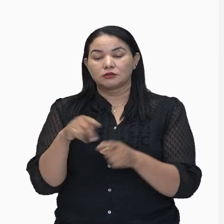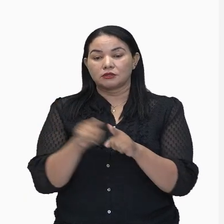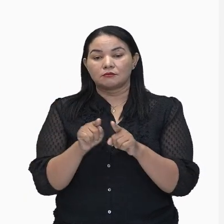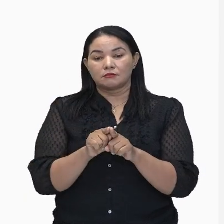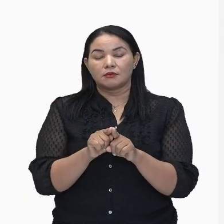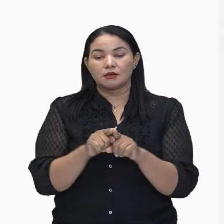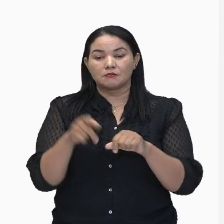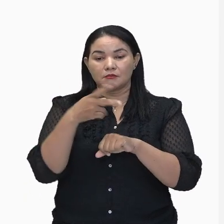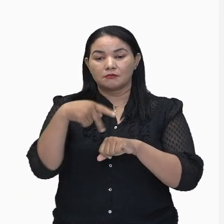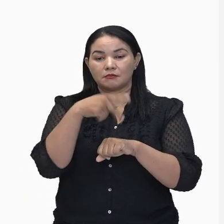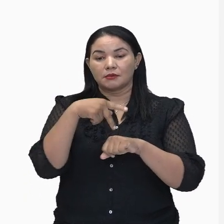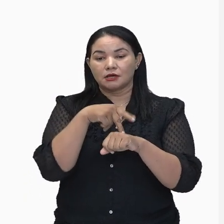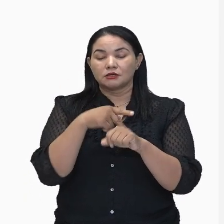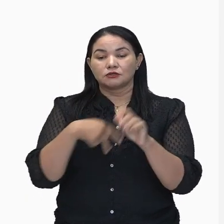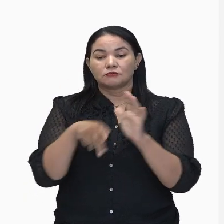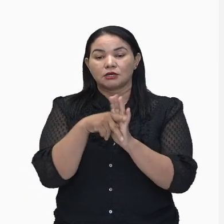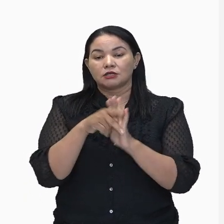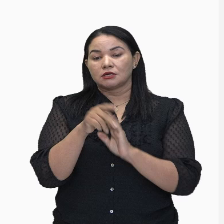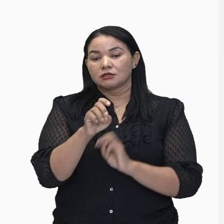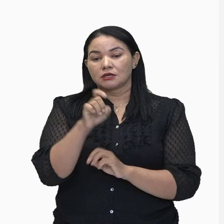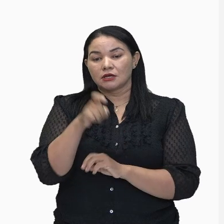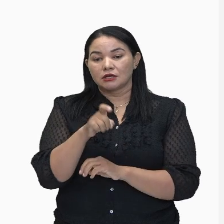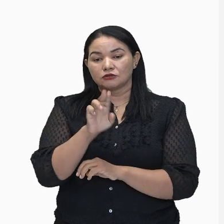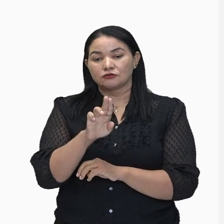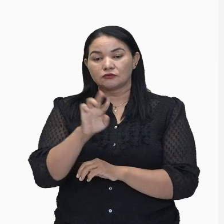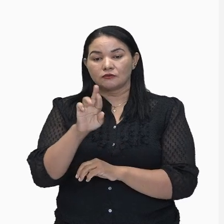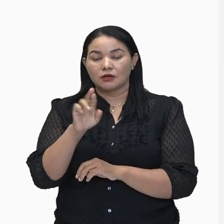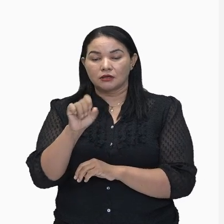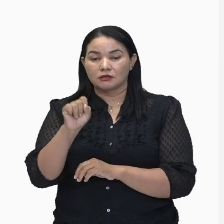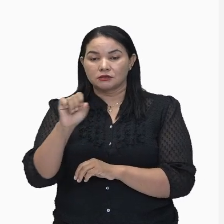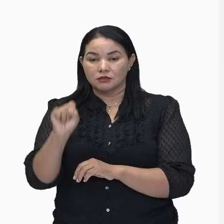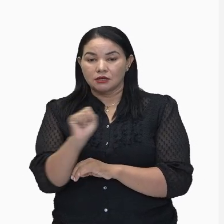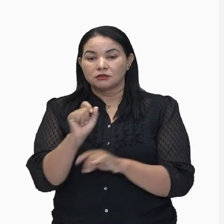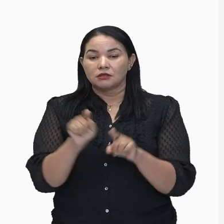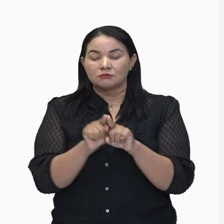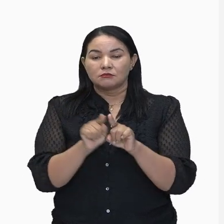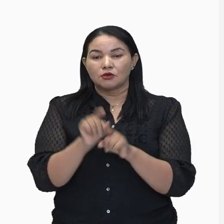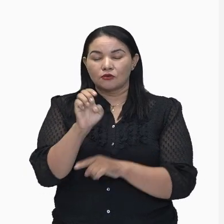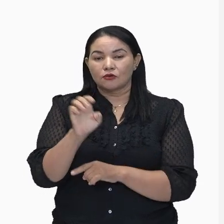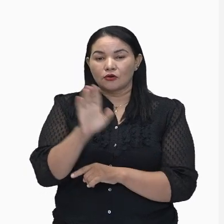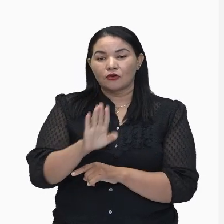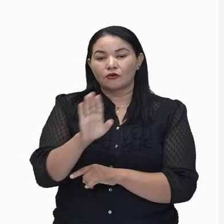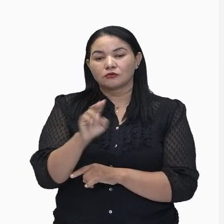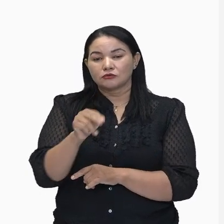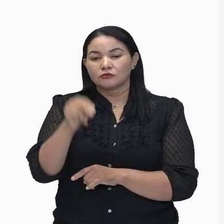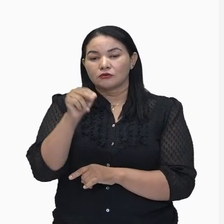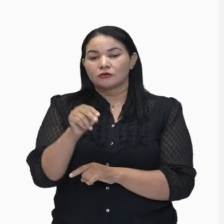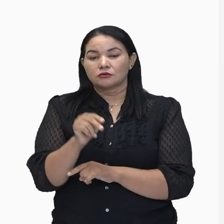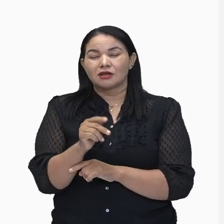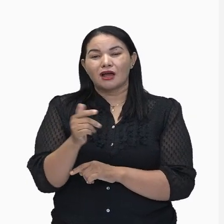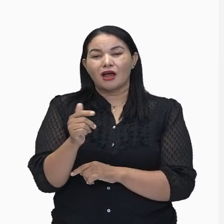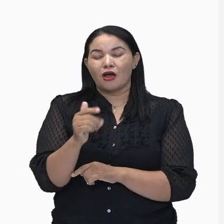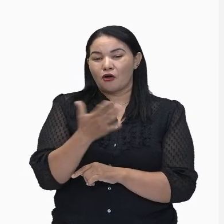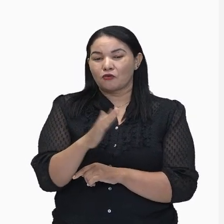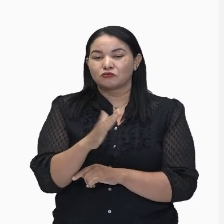países ali da ex-União Soviética, da Europa Oriental, vamos ter ali os piores